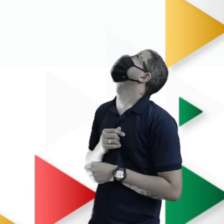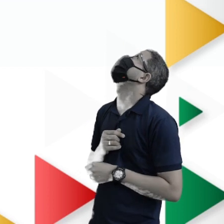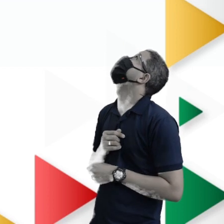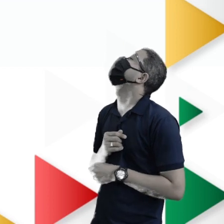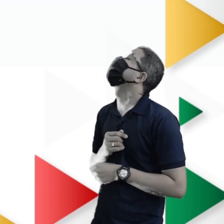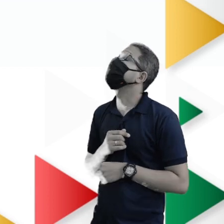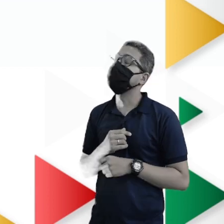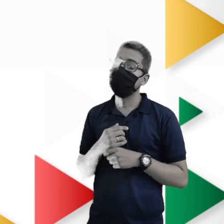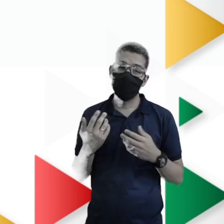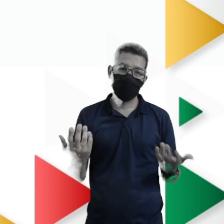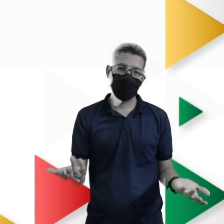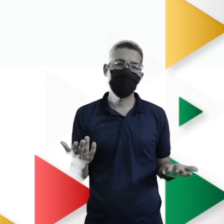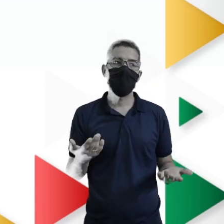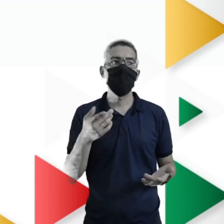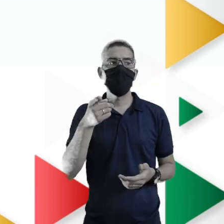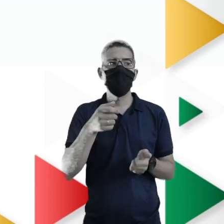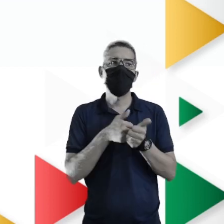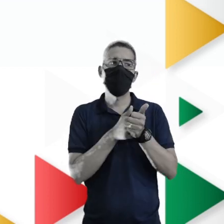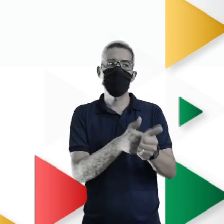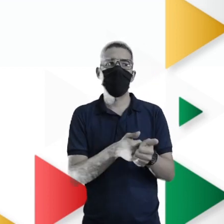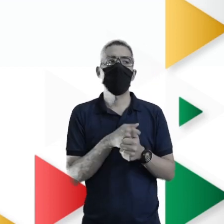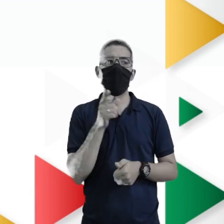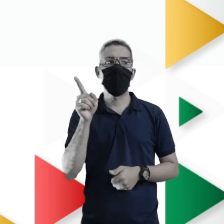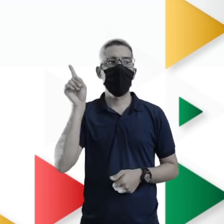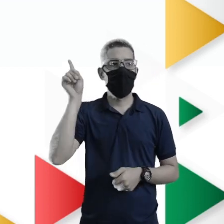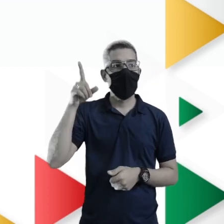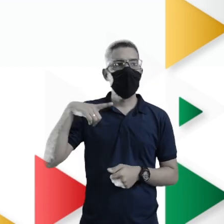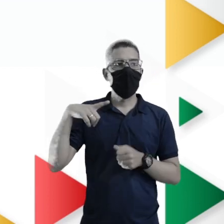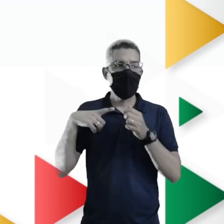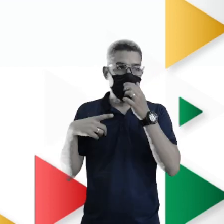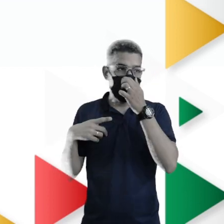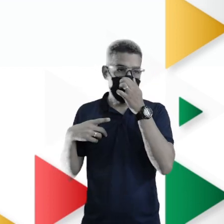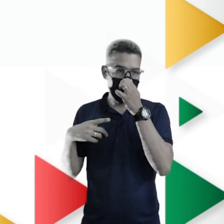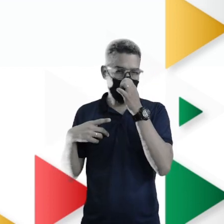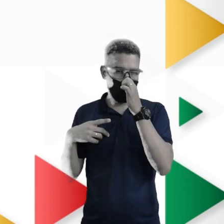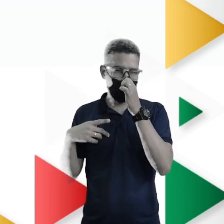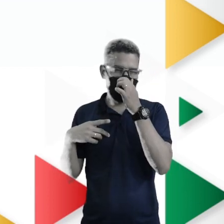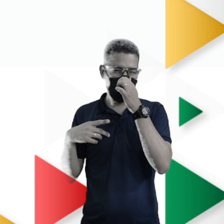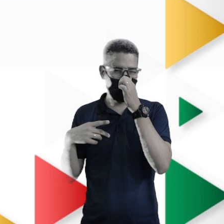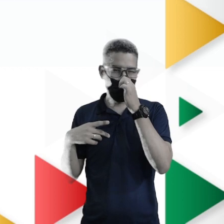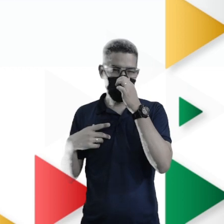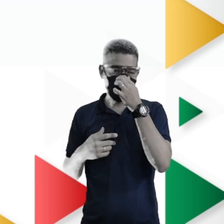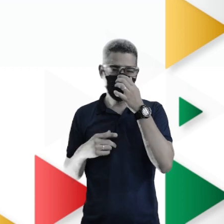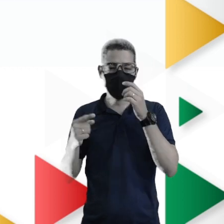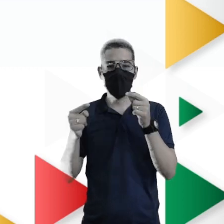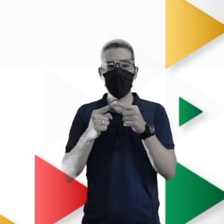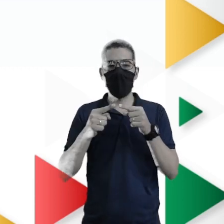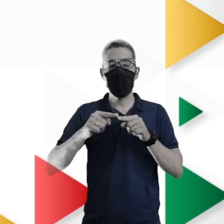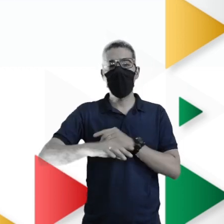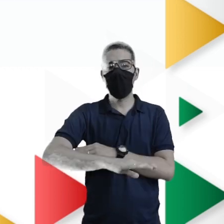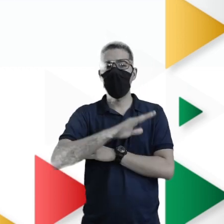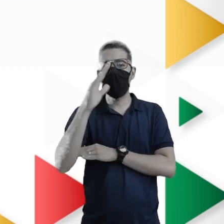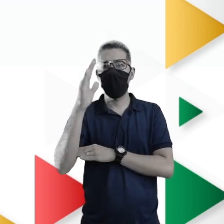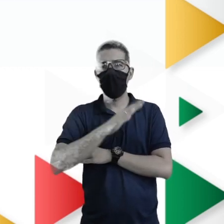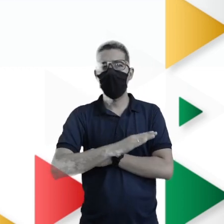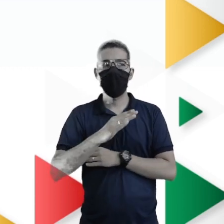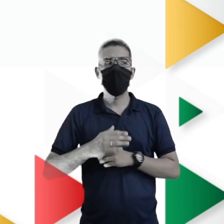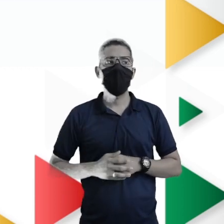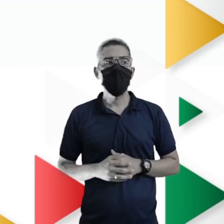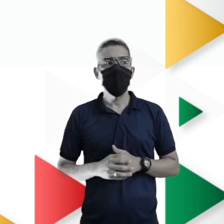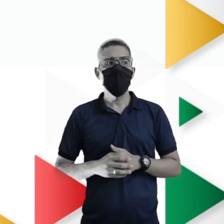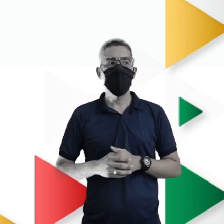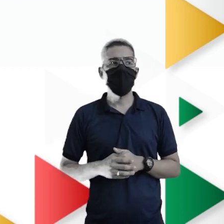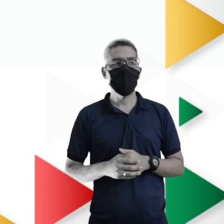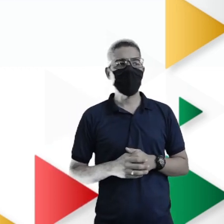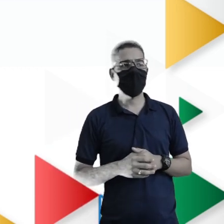dia a dia? Então segue isso aí. Nesse caso a gente está falando de inclinação, tá bom? E não mais de abertura. Aí a gente